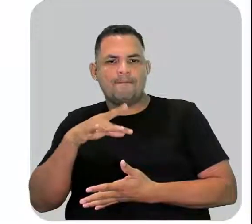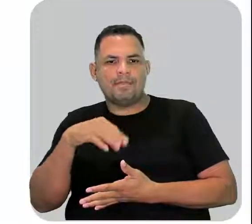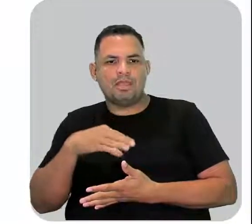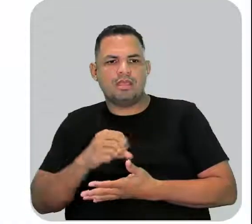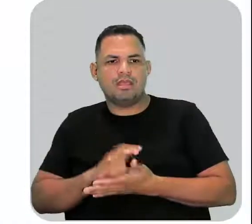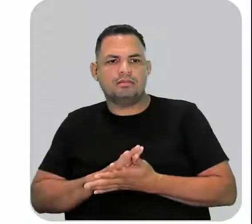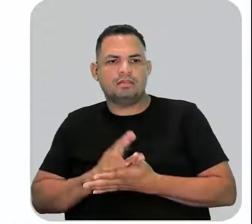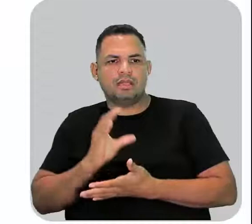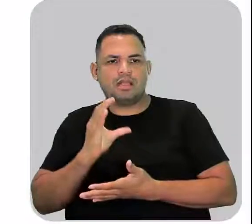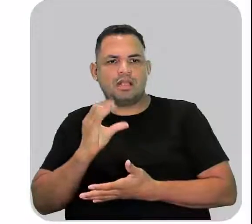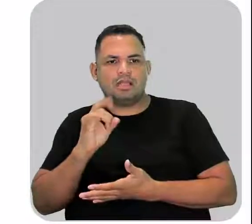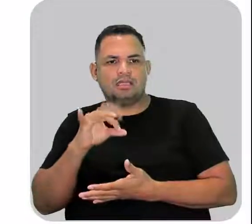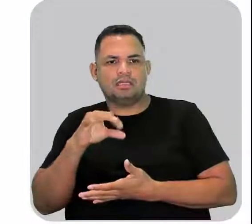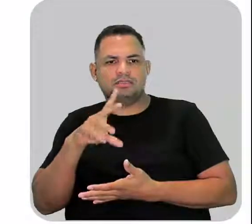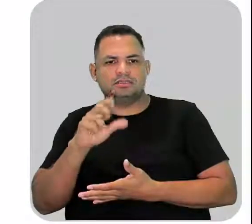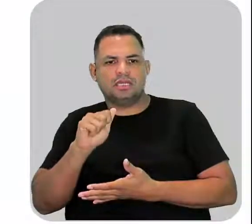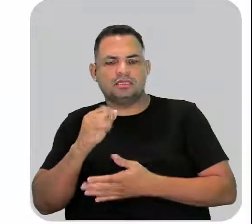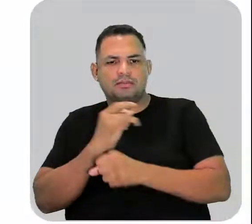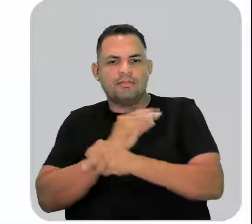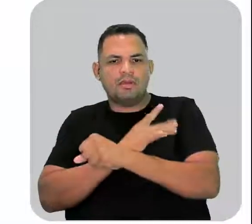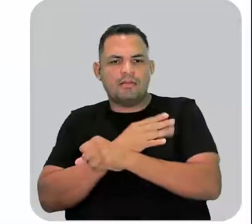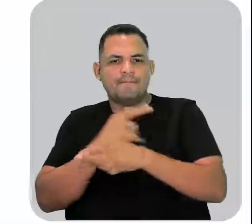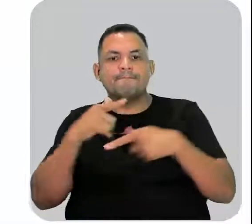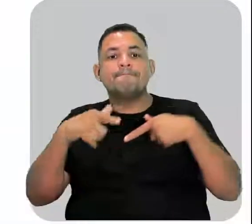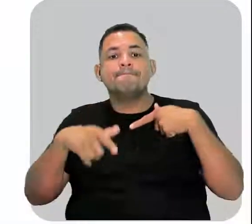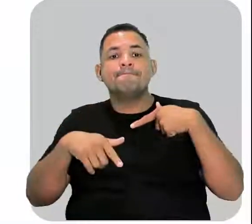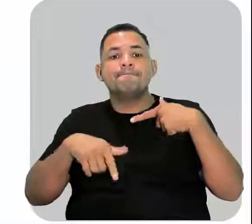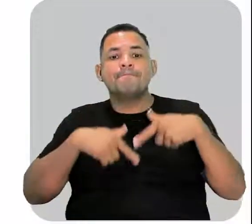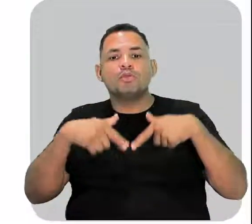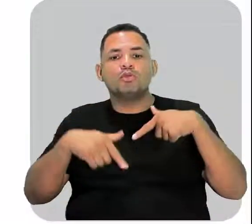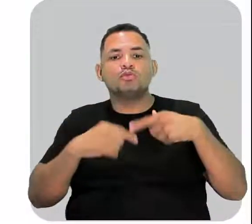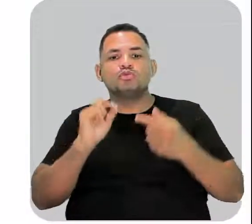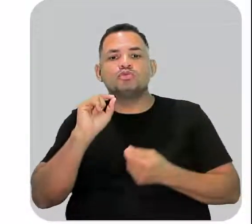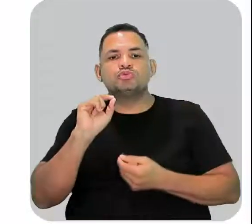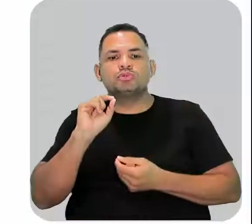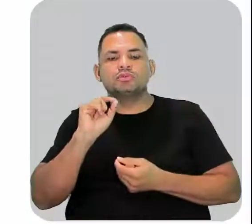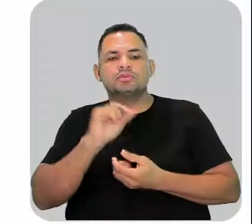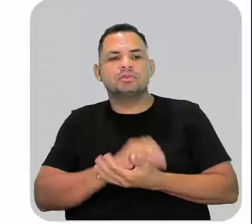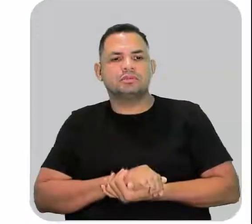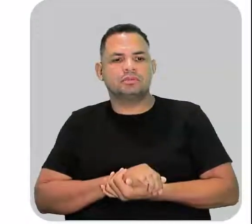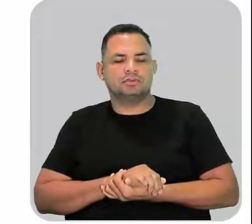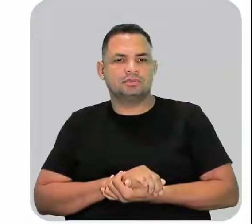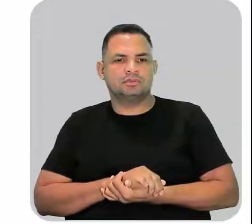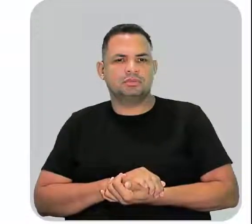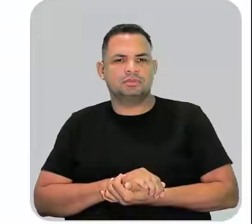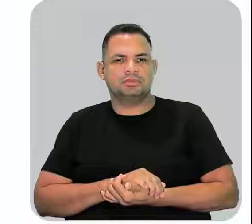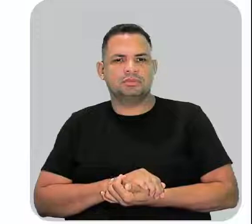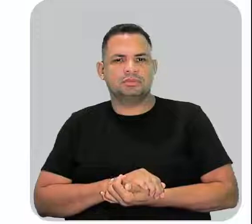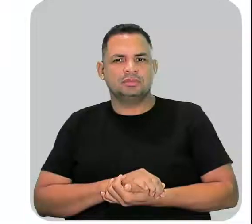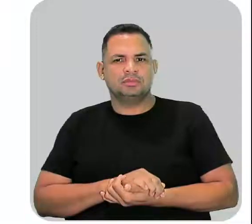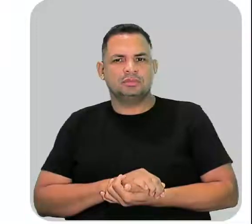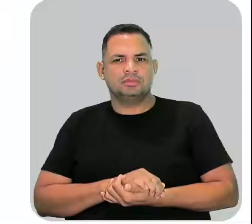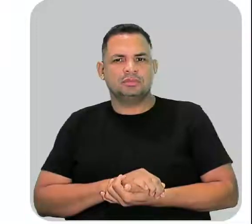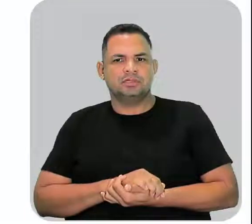catalisada por ácido, produz principalmente 2 pontos. Olha